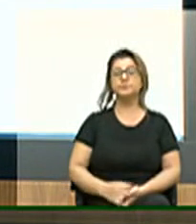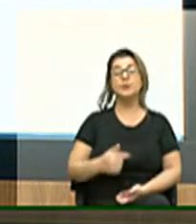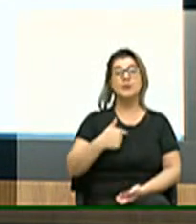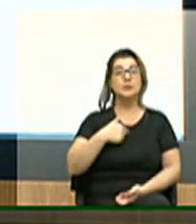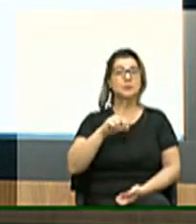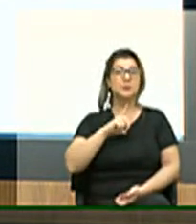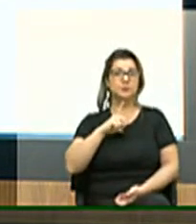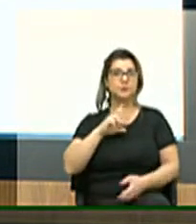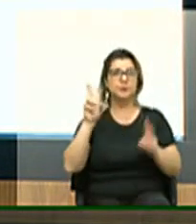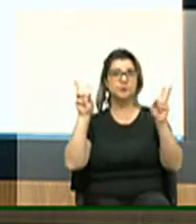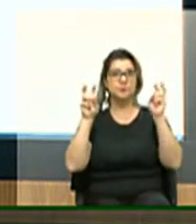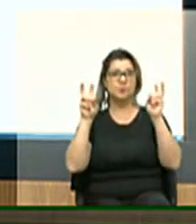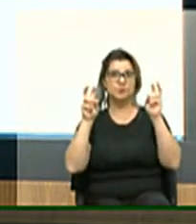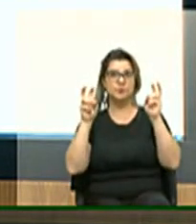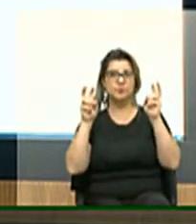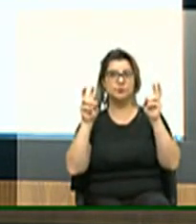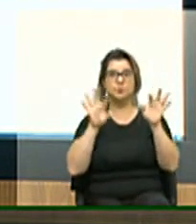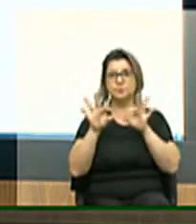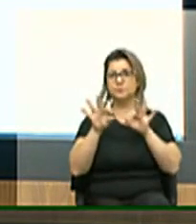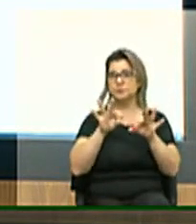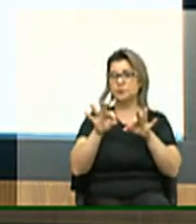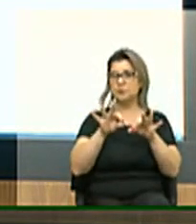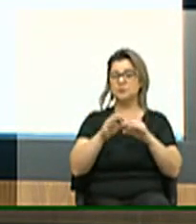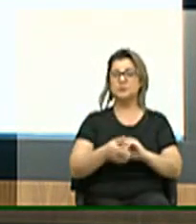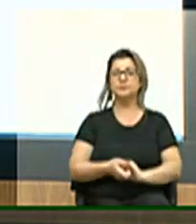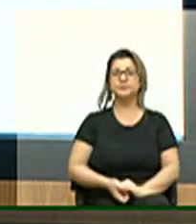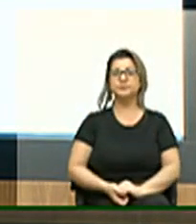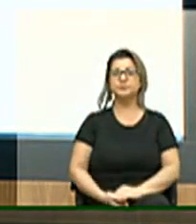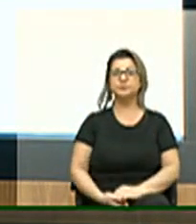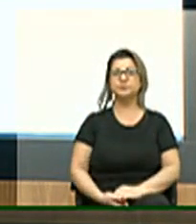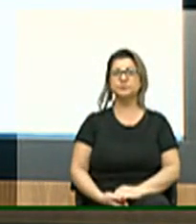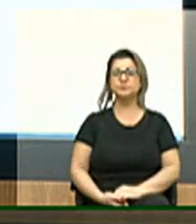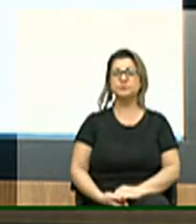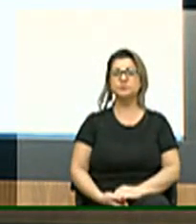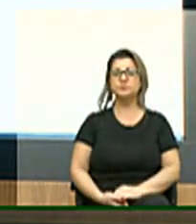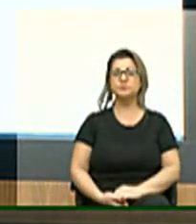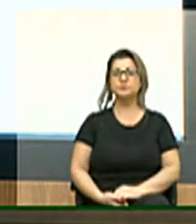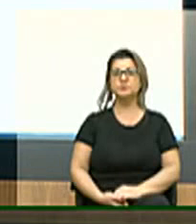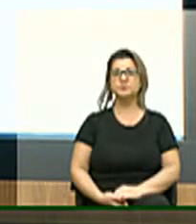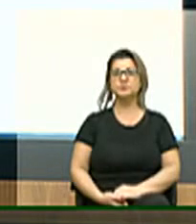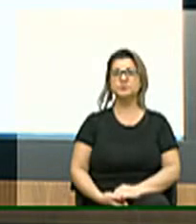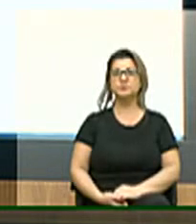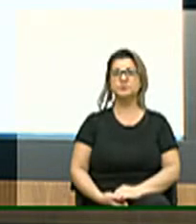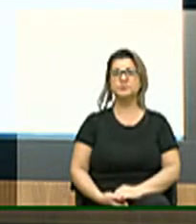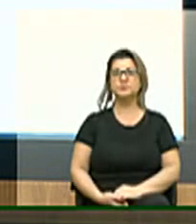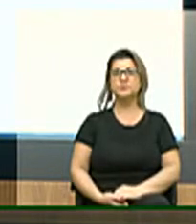Eu tenho uma questão de ordem, presidente. O deputado Zanquim, o senhor vai usar a palavra?